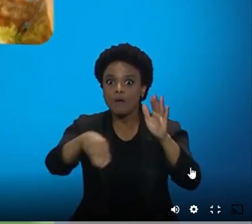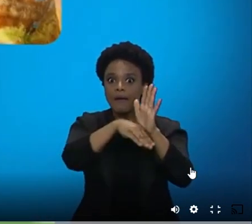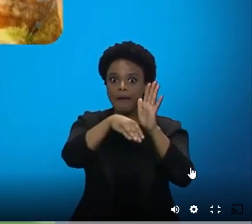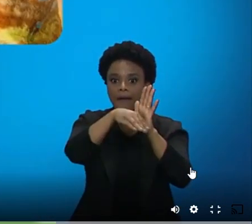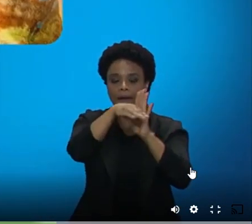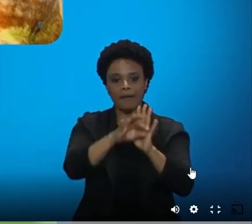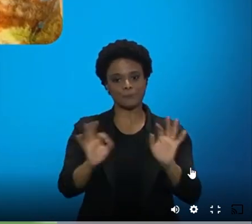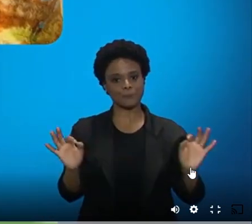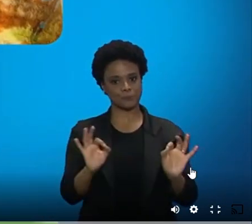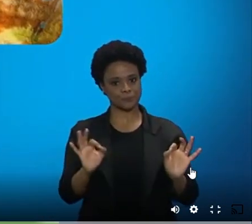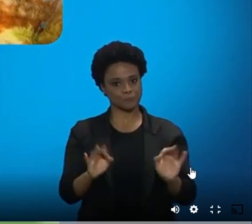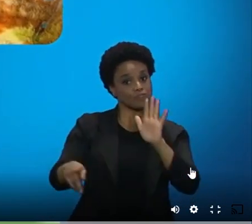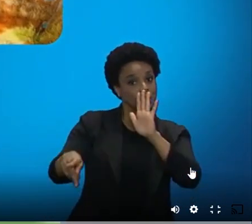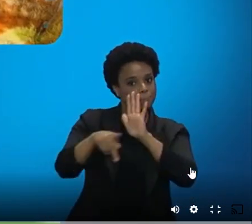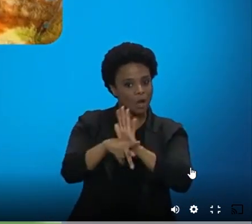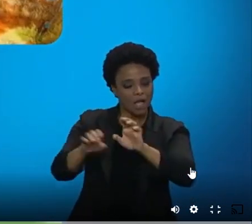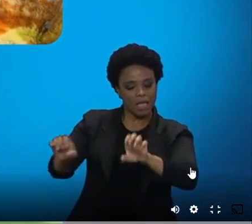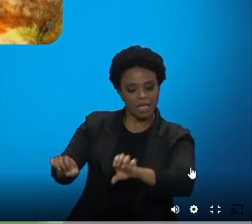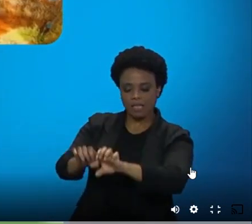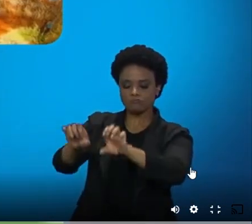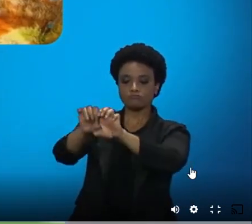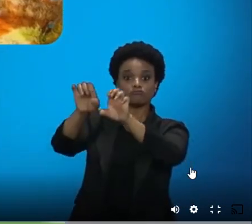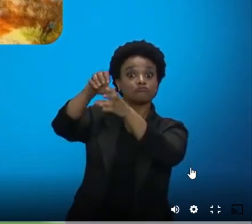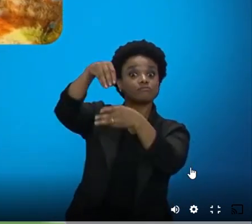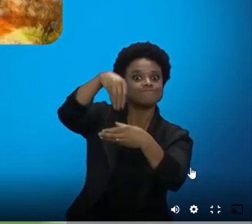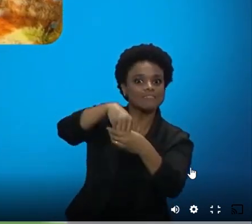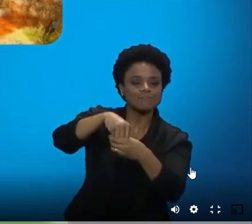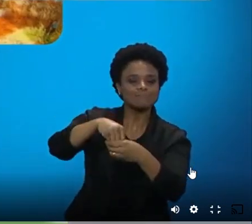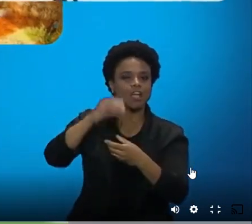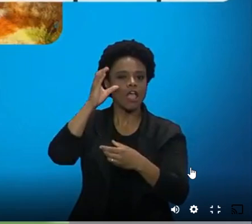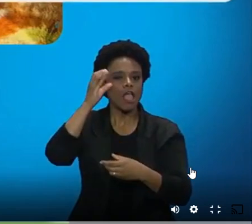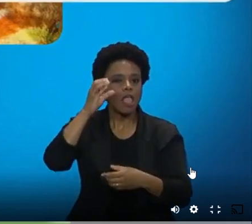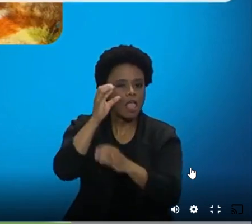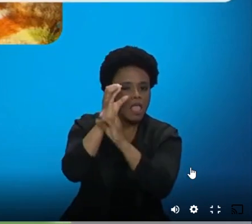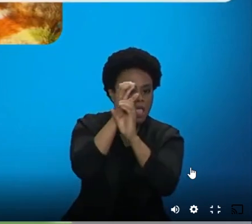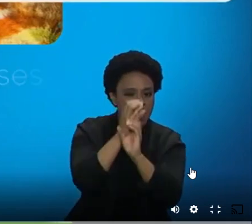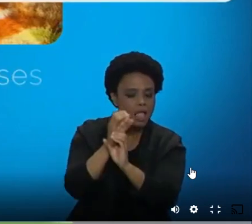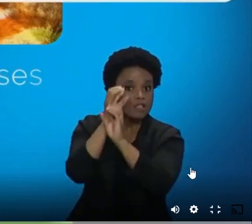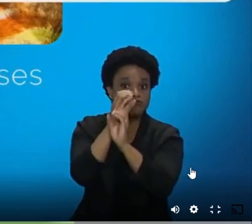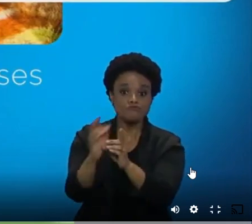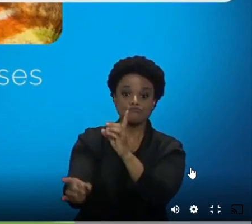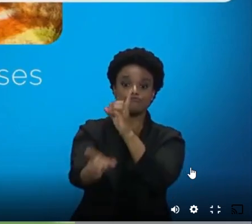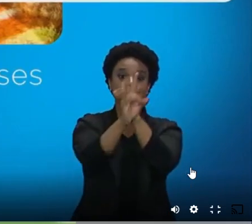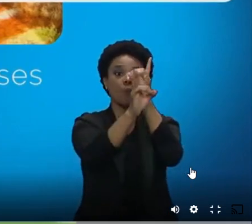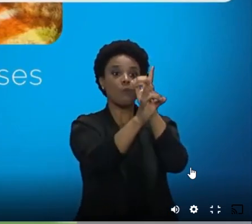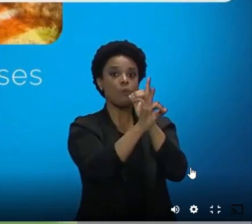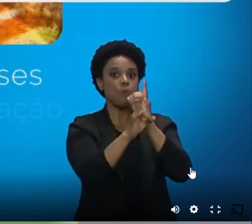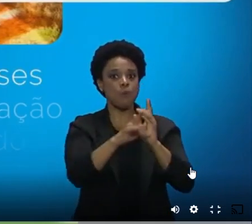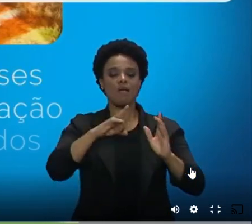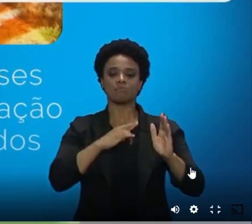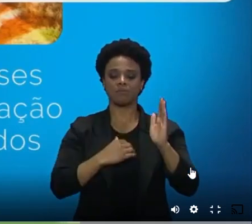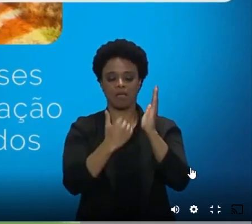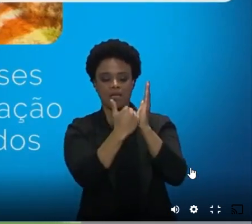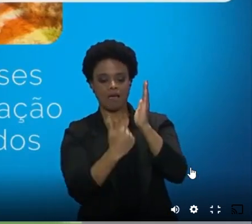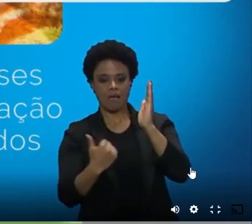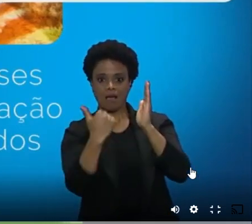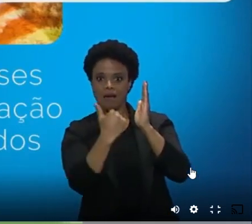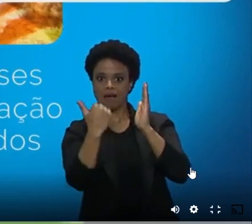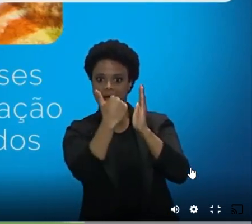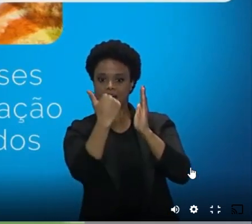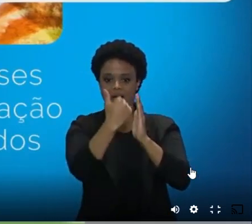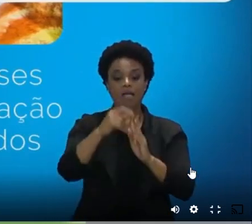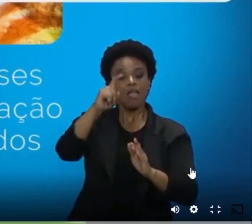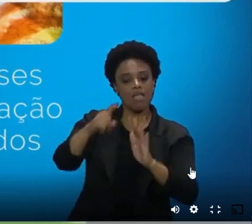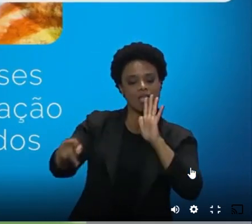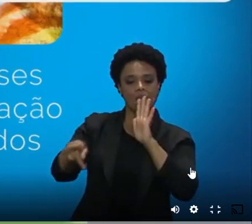base em suas estruturas internas, os cientistas descobriram que muitas classes minerais possuem subclasses, baseadas na